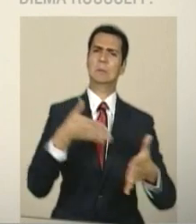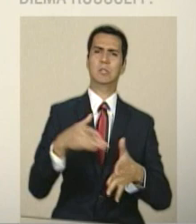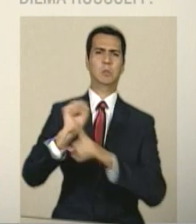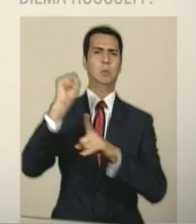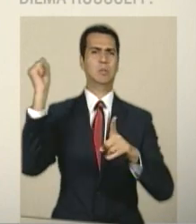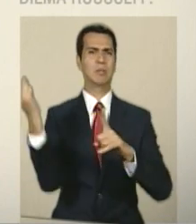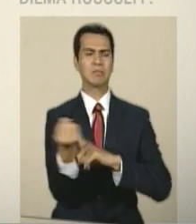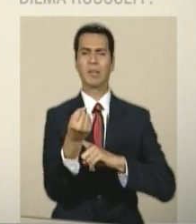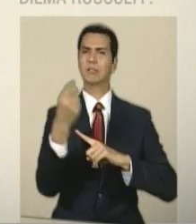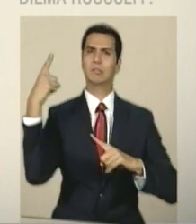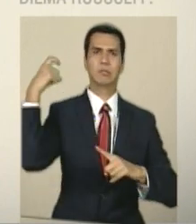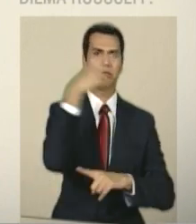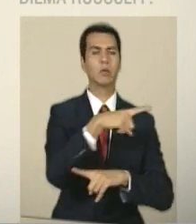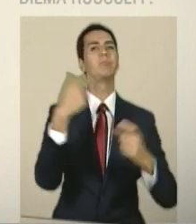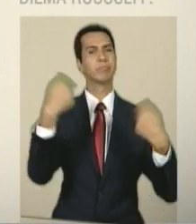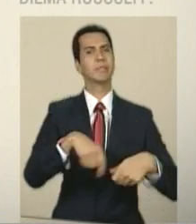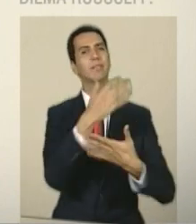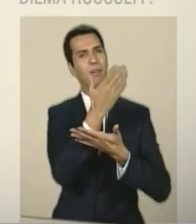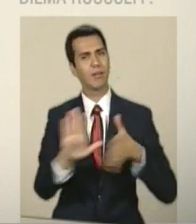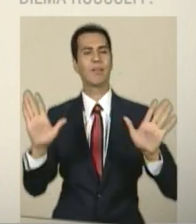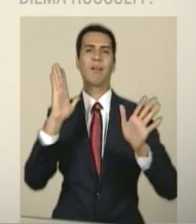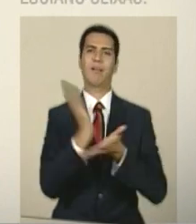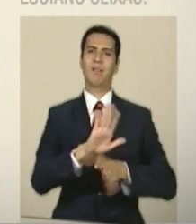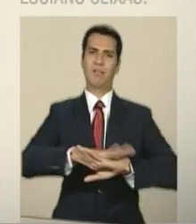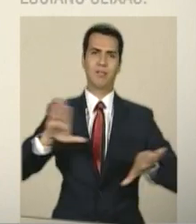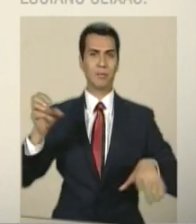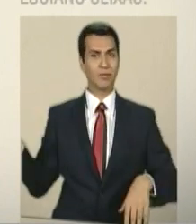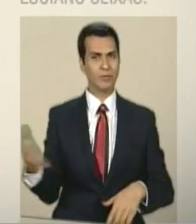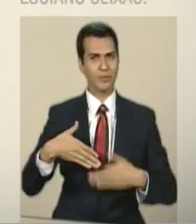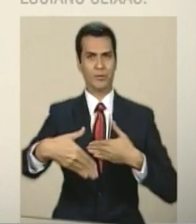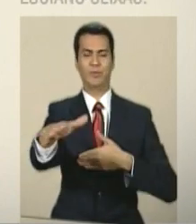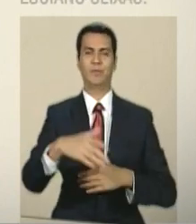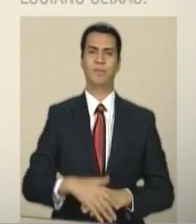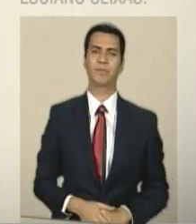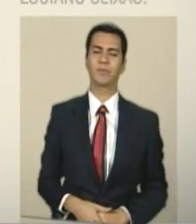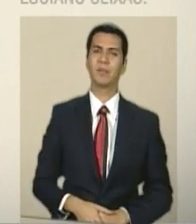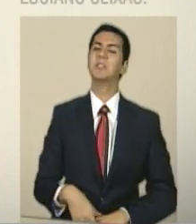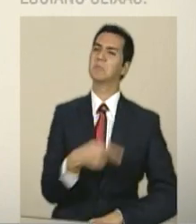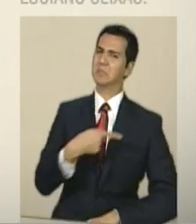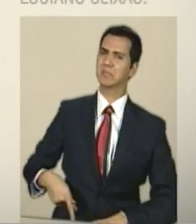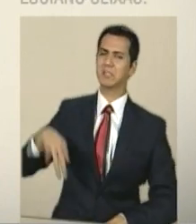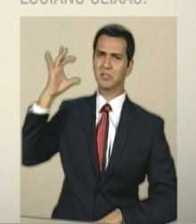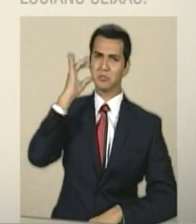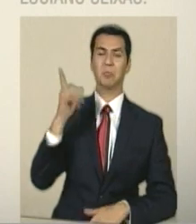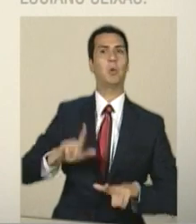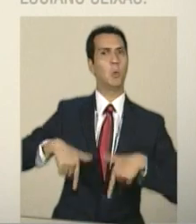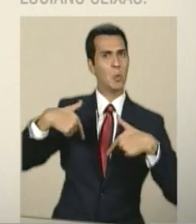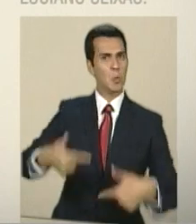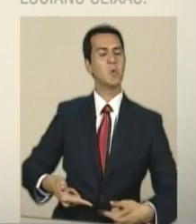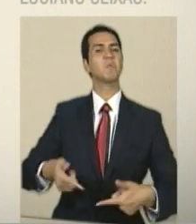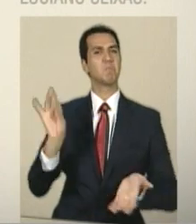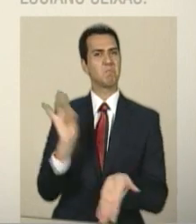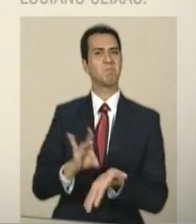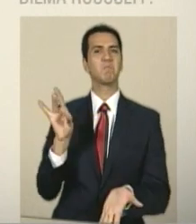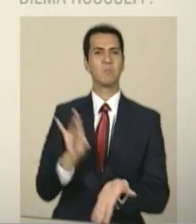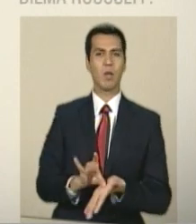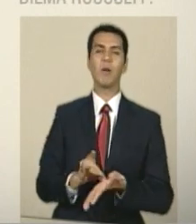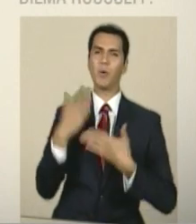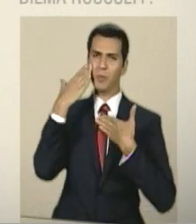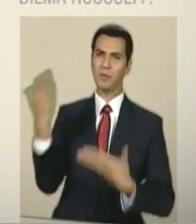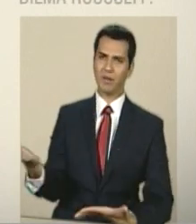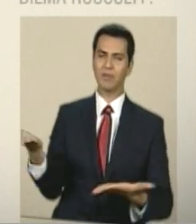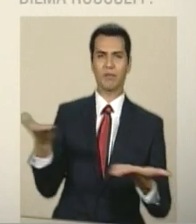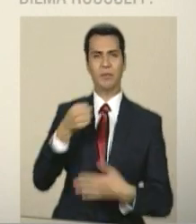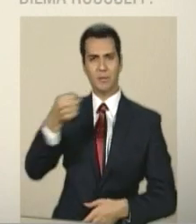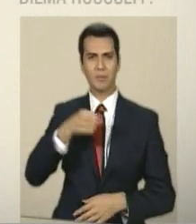coloca no caminho das pessoas com deficiência presidenta Esse é mesmo um grande desafio queria agradecer a Senhora por mais esse café